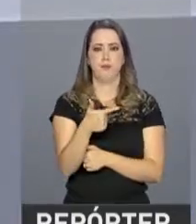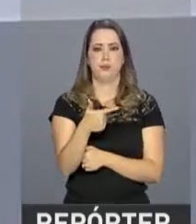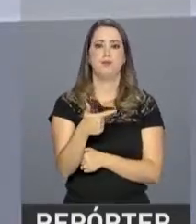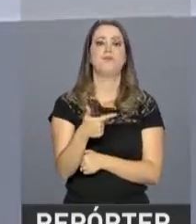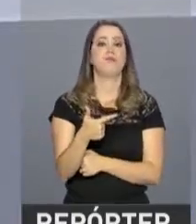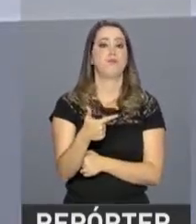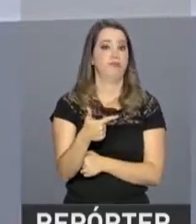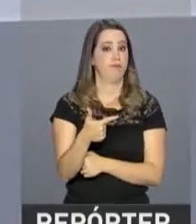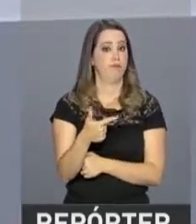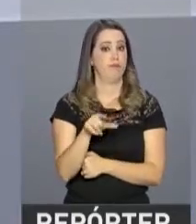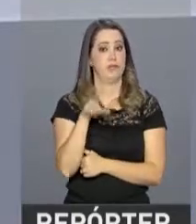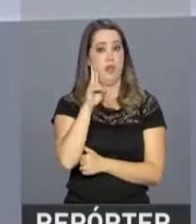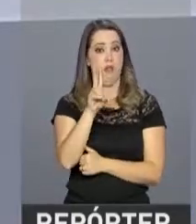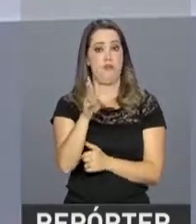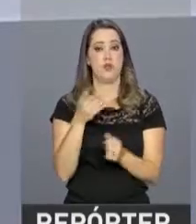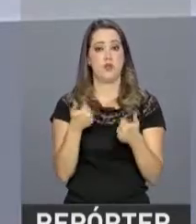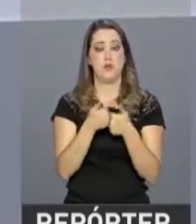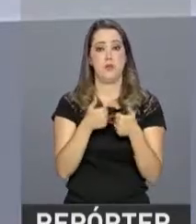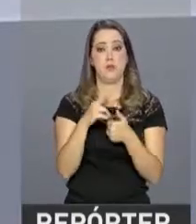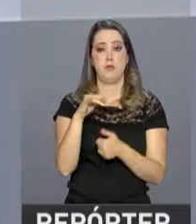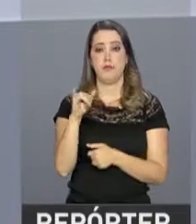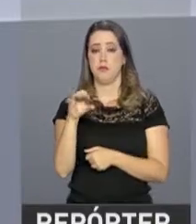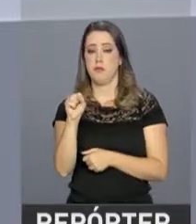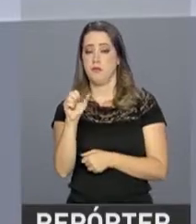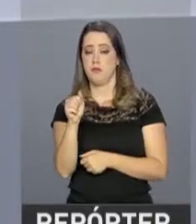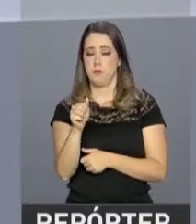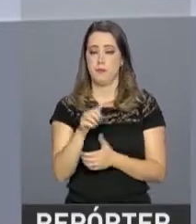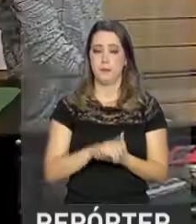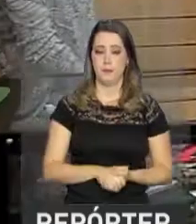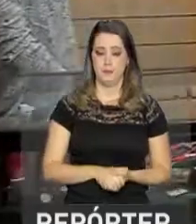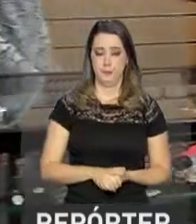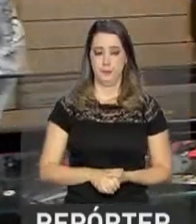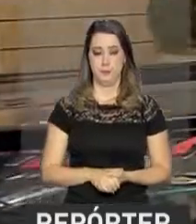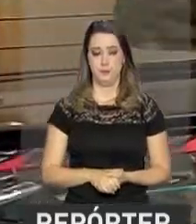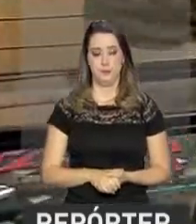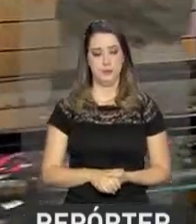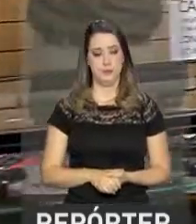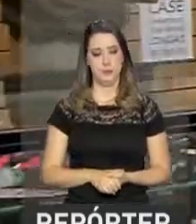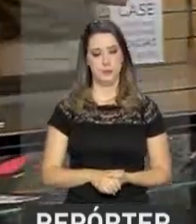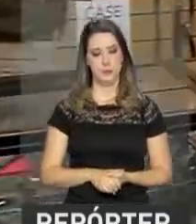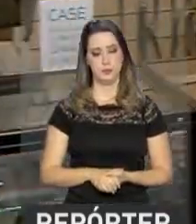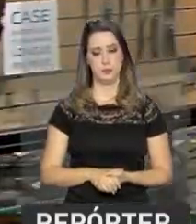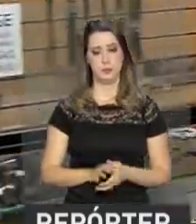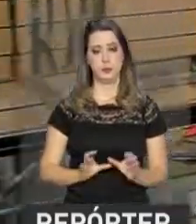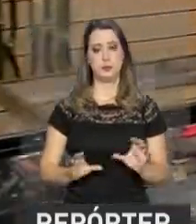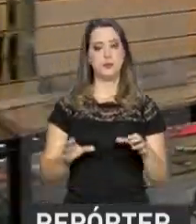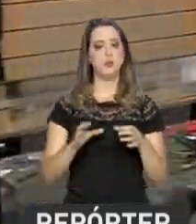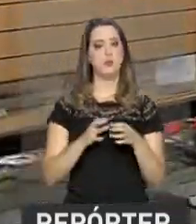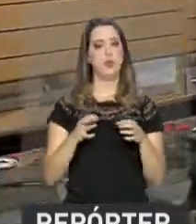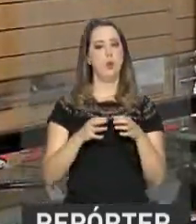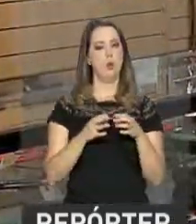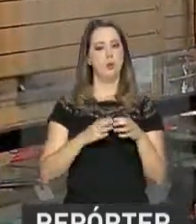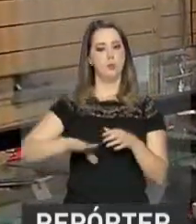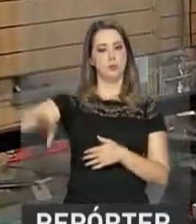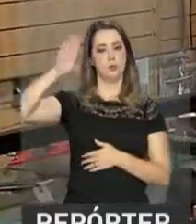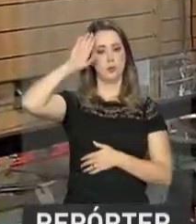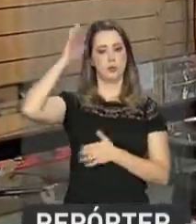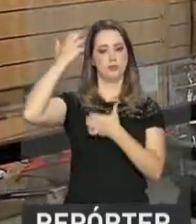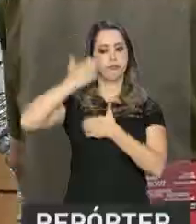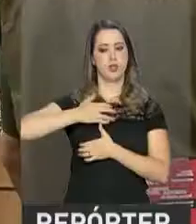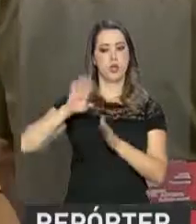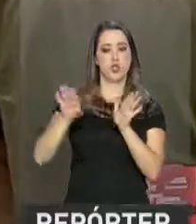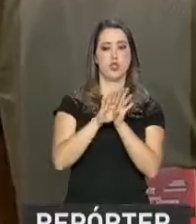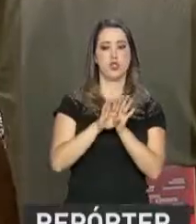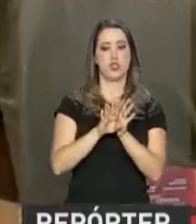armas. Quem acompanhou foi a repórter Raíssa Lopes. Uma equipe do Exército chega sem avisar